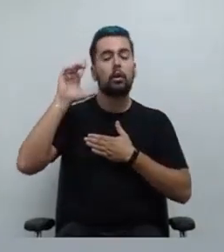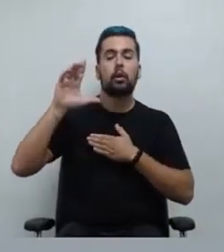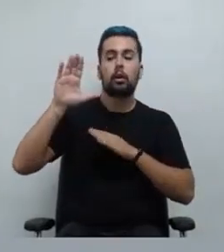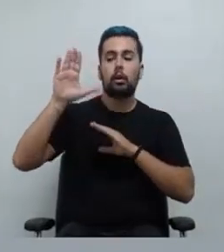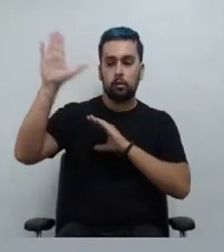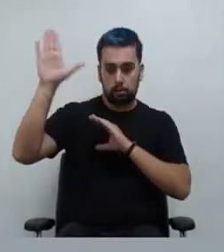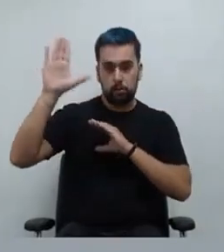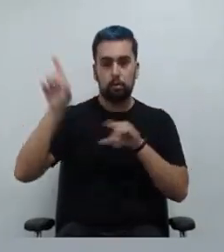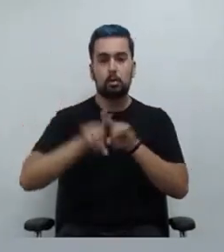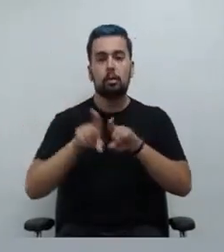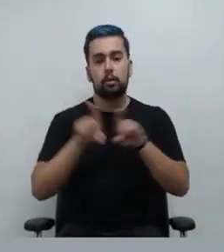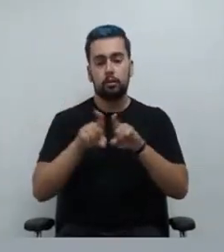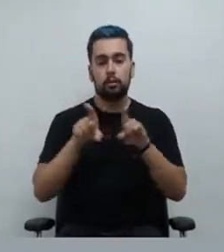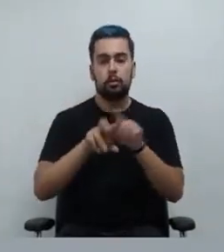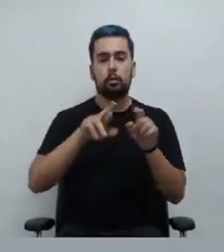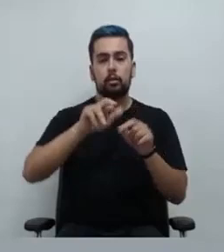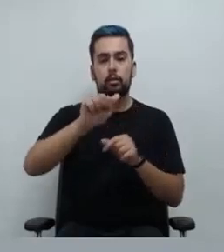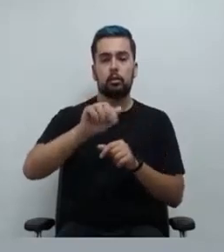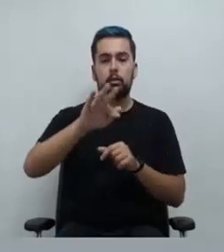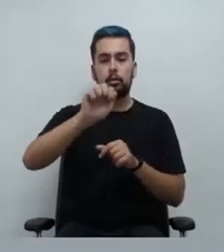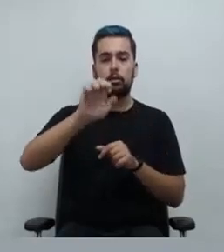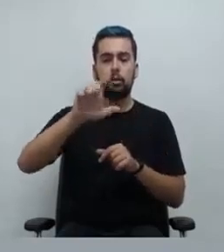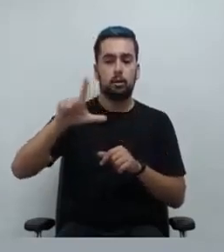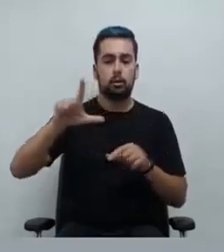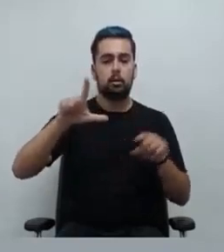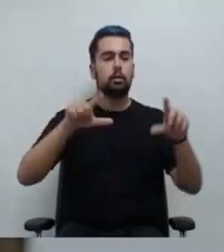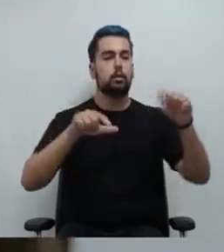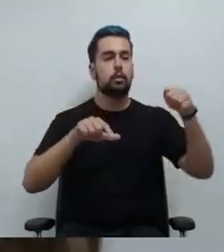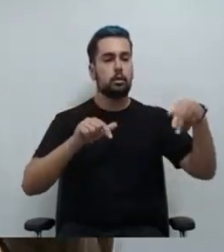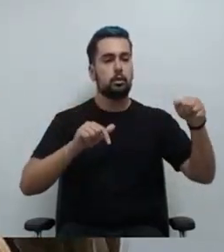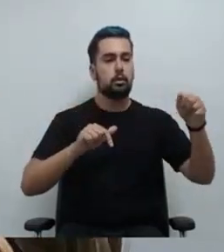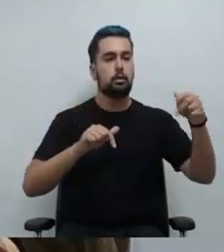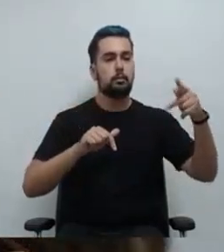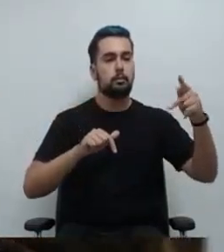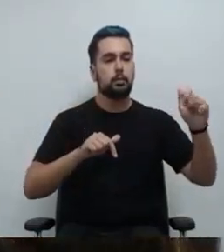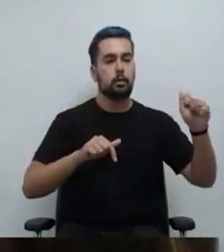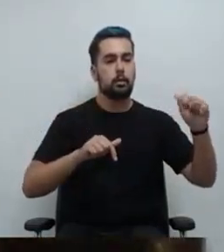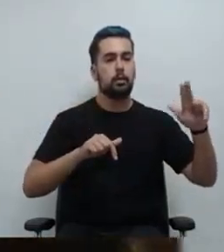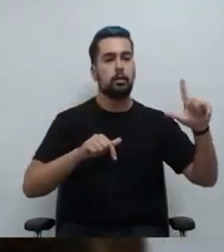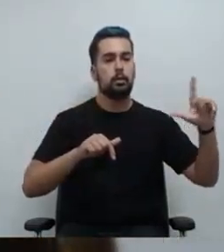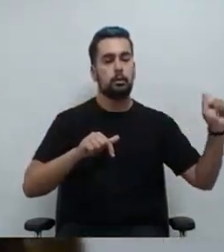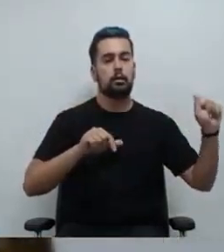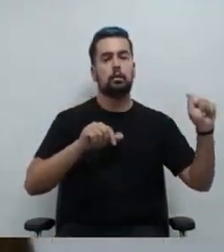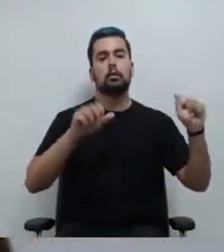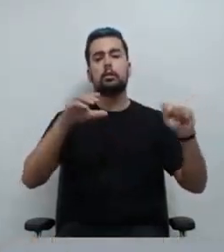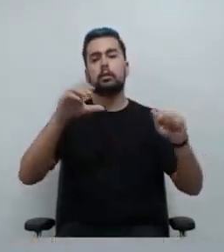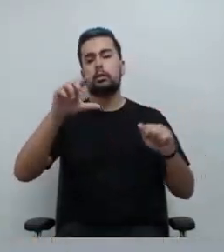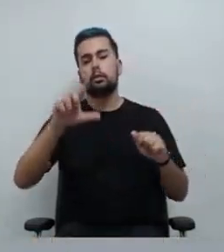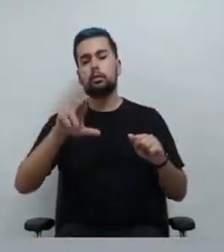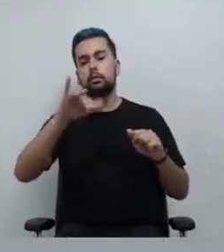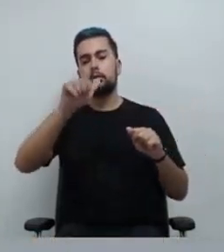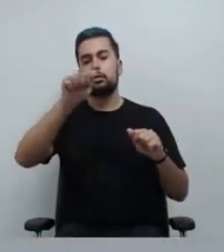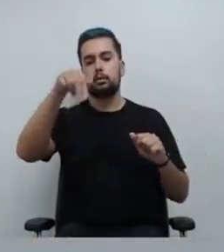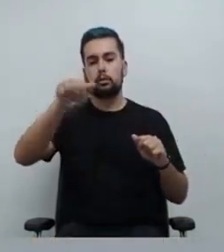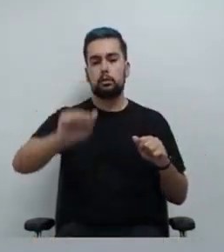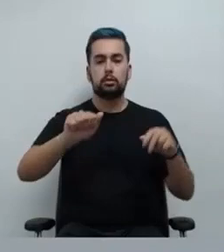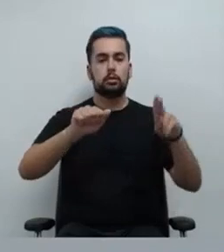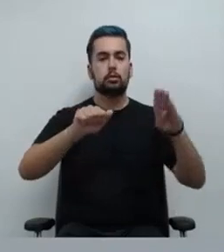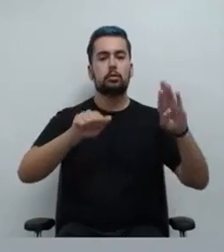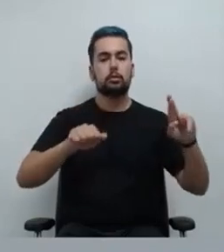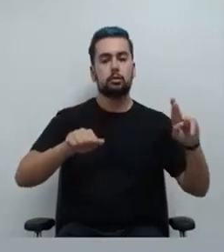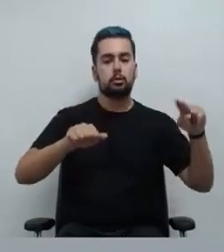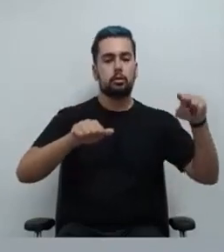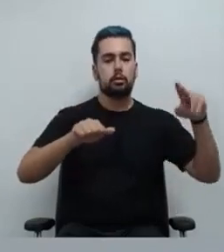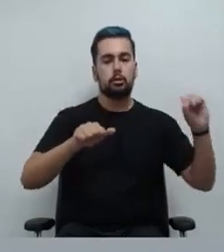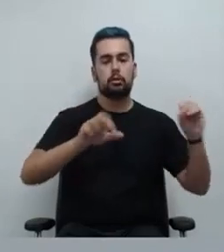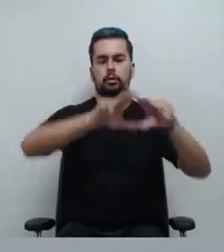Português, Rafael Galati, a Érica Leone, a Ana Paula Meirelles, também a Luciana Jordão, João Felipe Belém e Bruna Simões. A